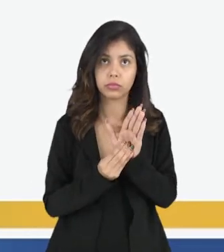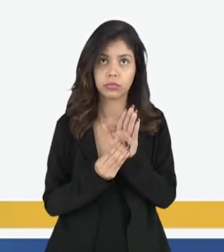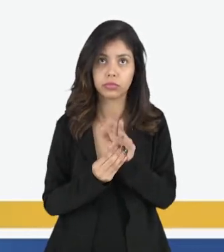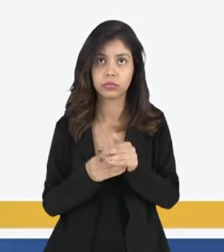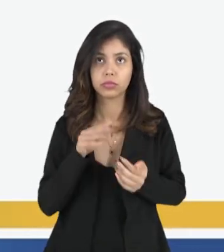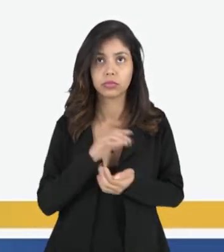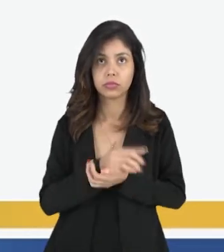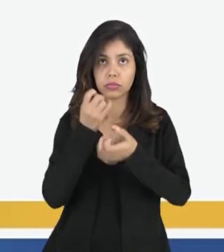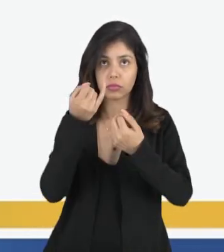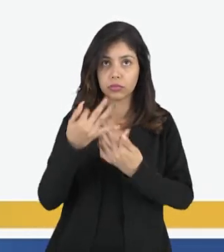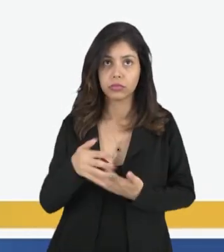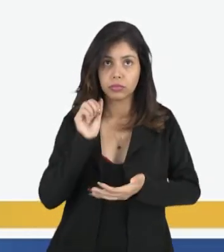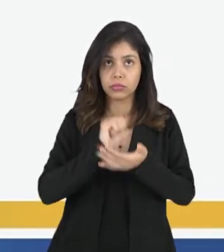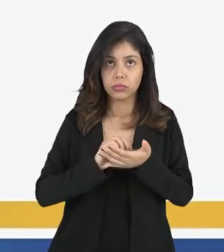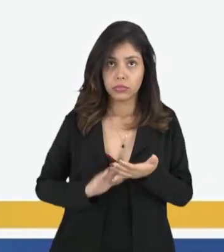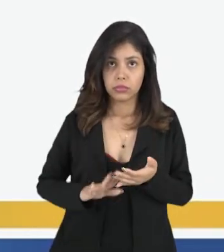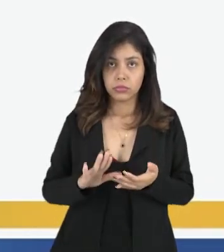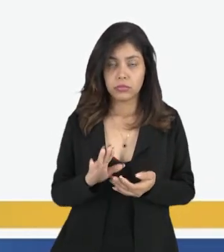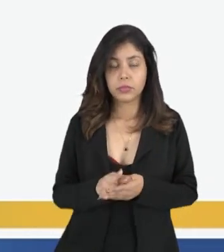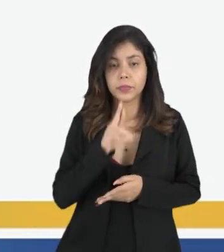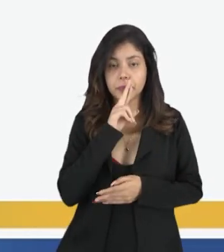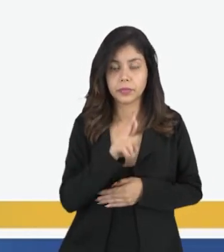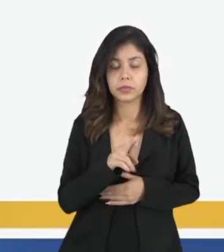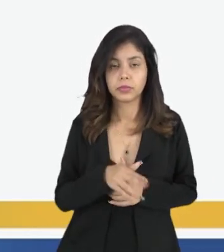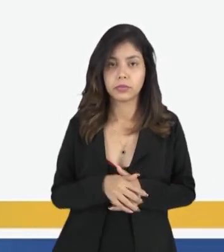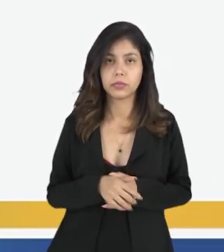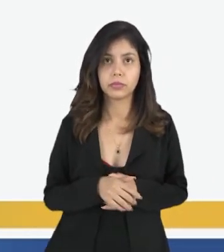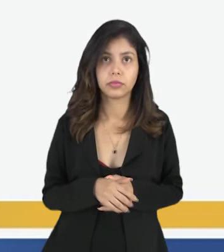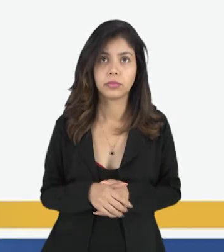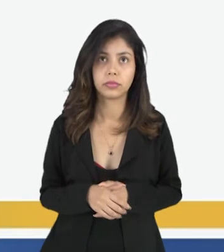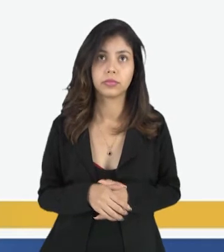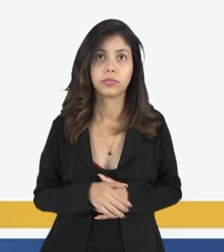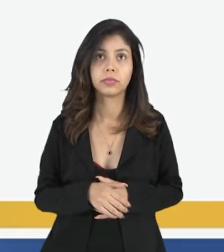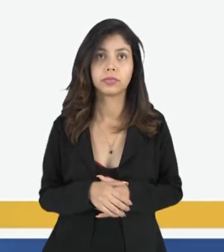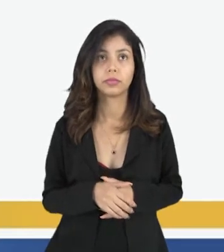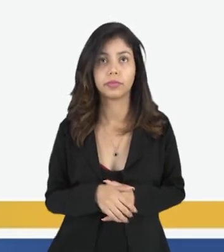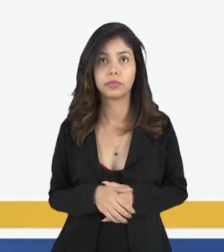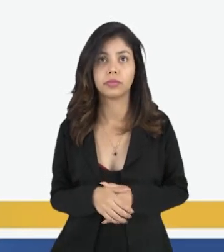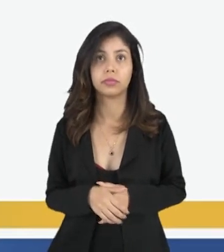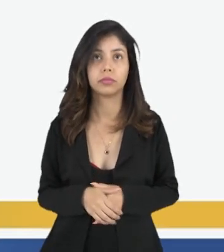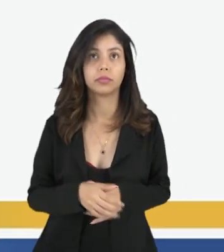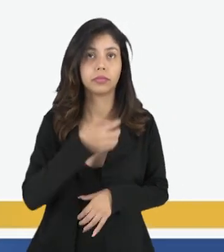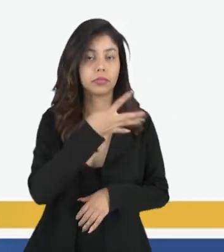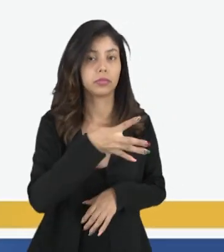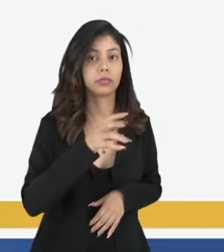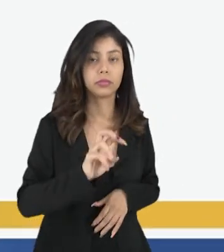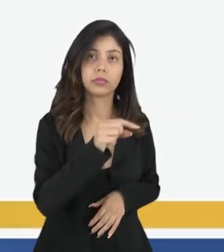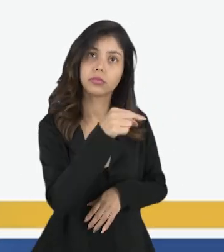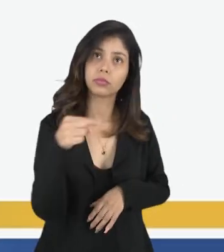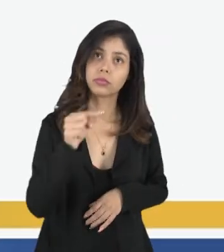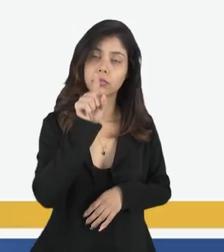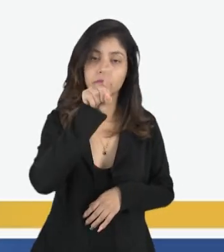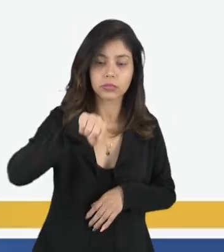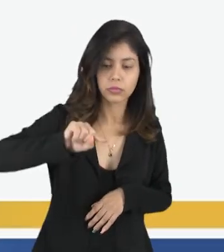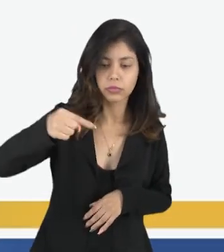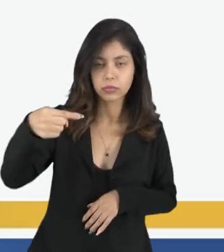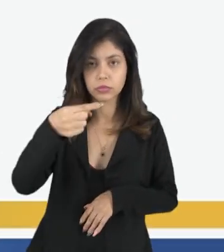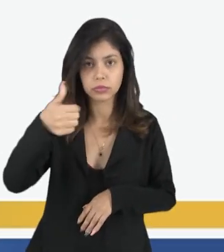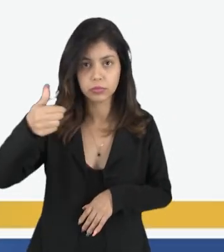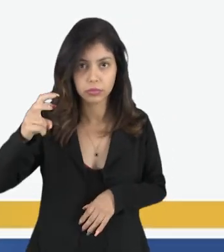pelo enunciado do exercício, faremos o seguinte cálculo, que a velocidade é igual a 45